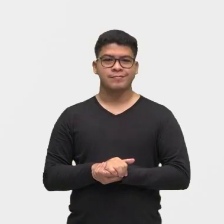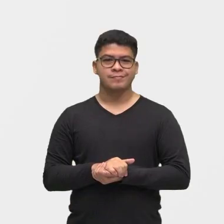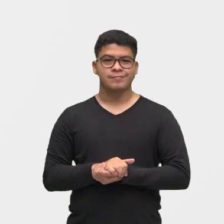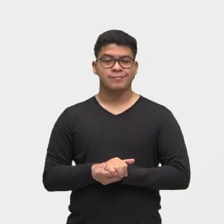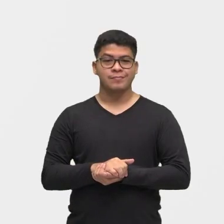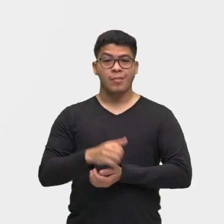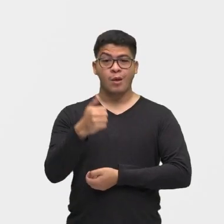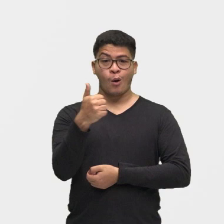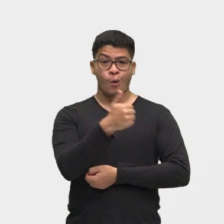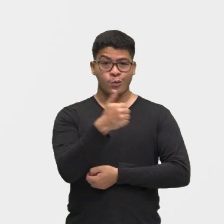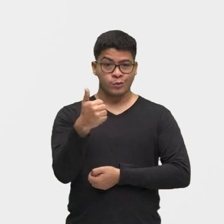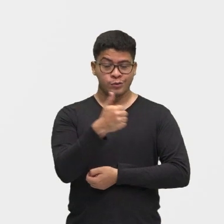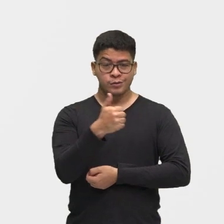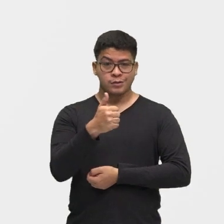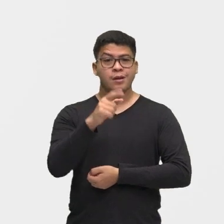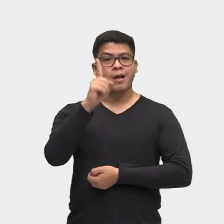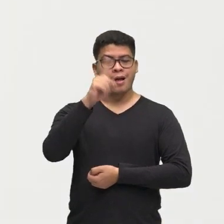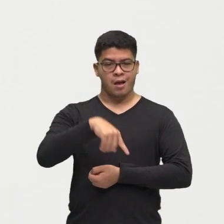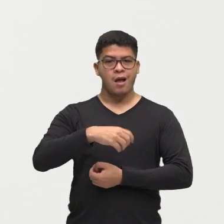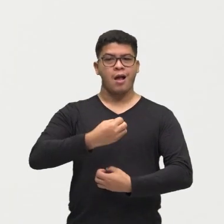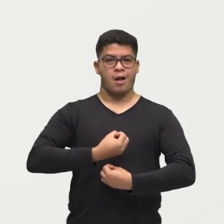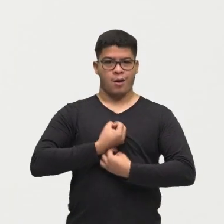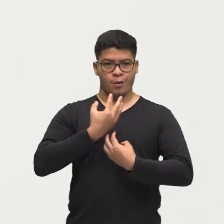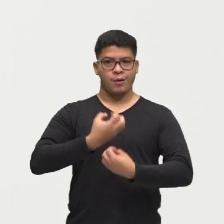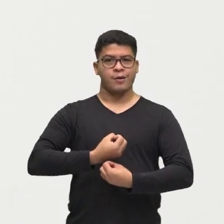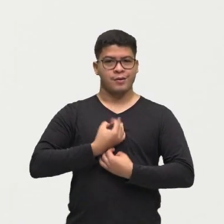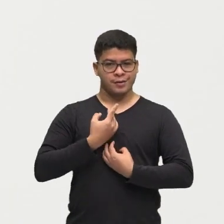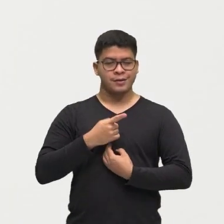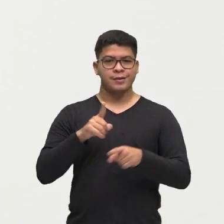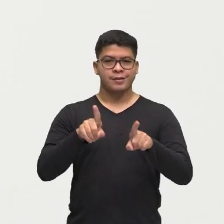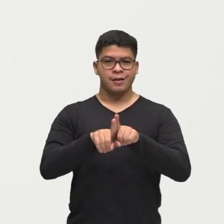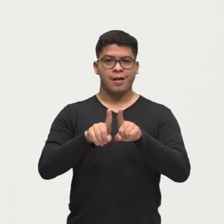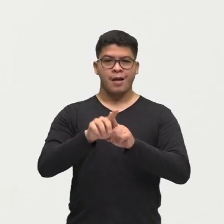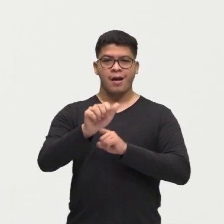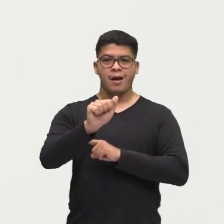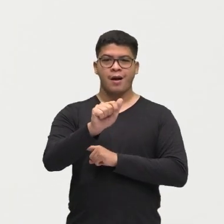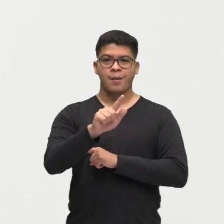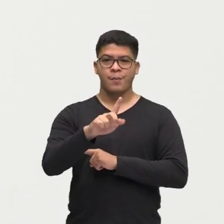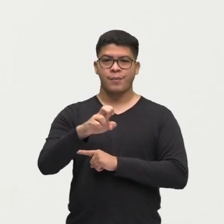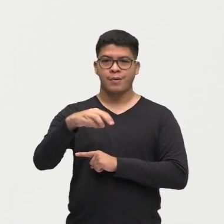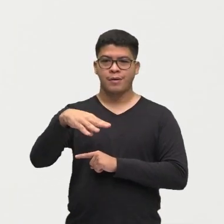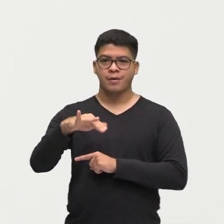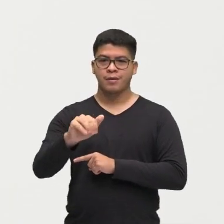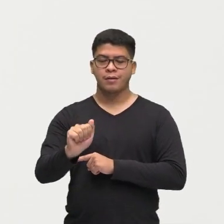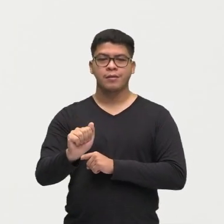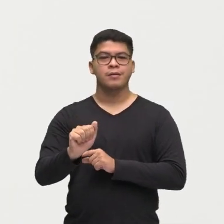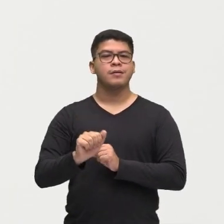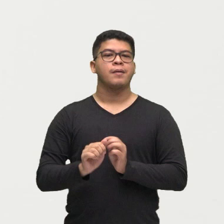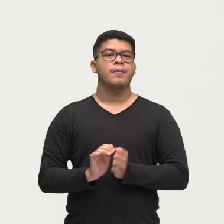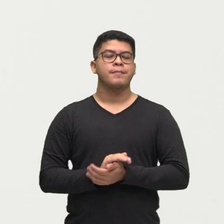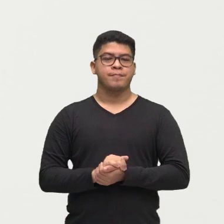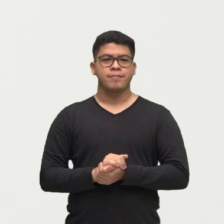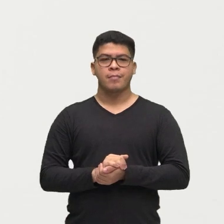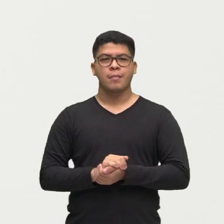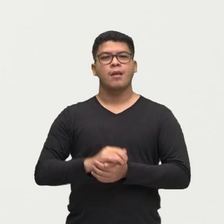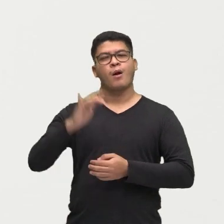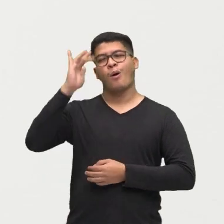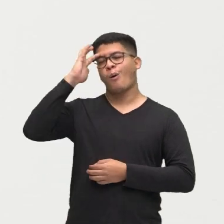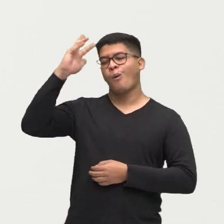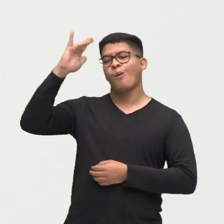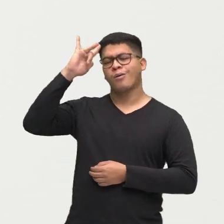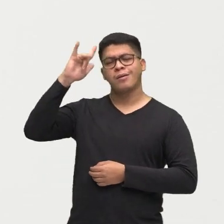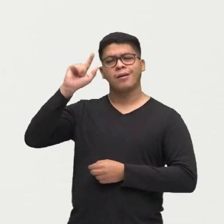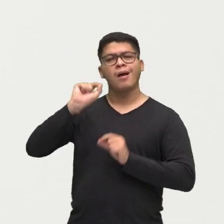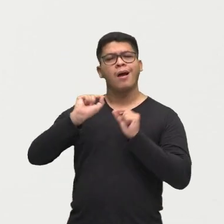só a questão de número 11, também outro poema de Almeida Garré. Olha só. Quando eu sonhava, era